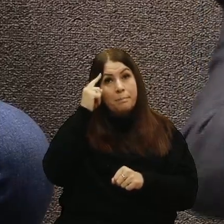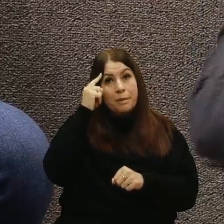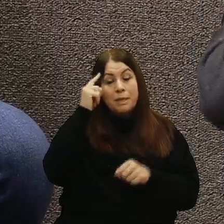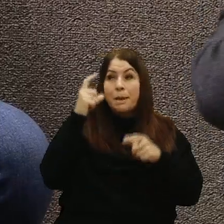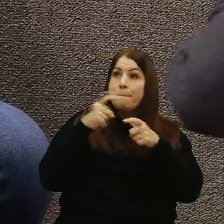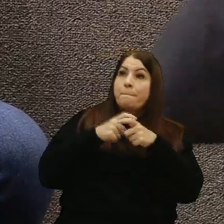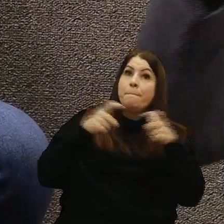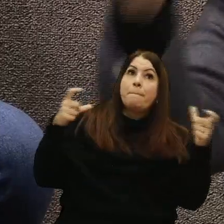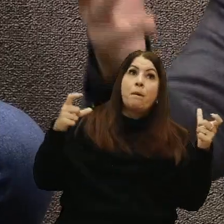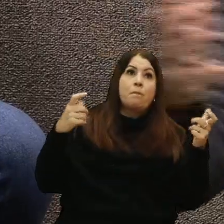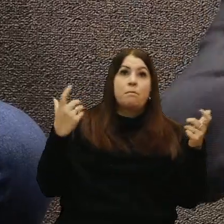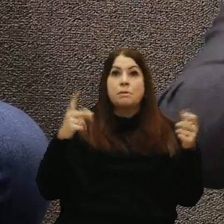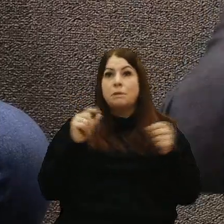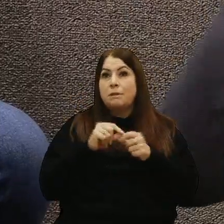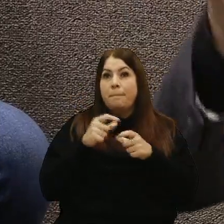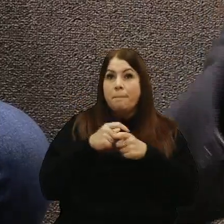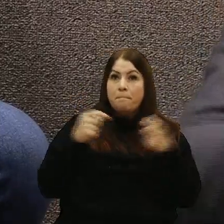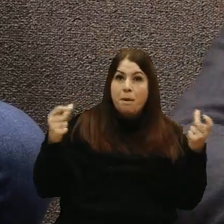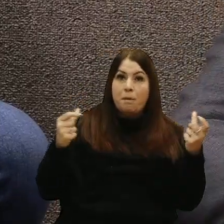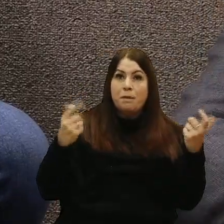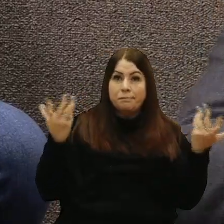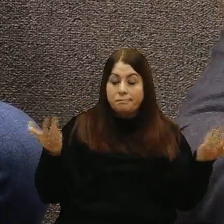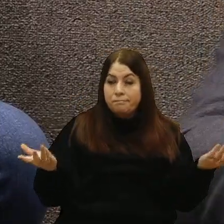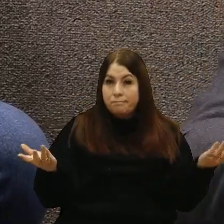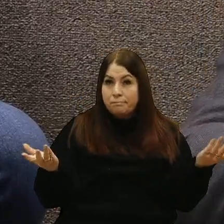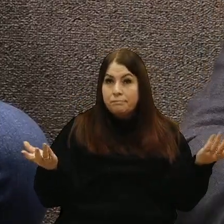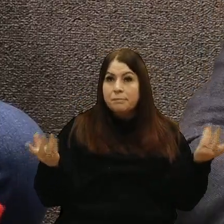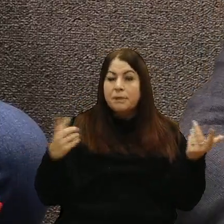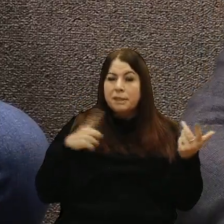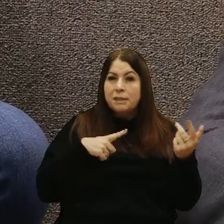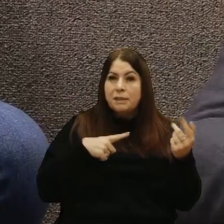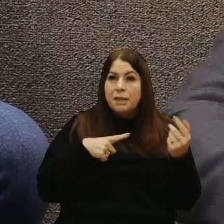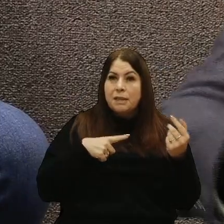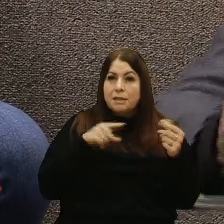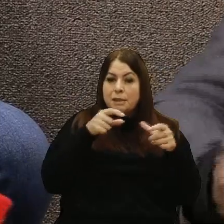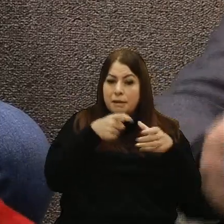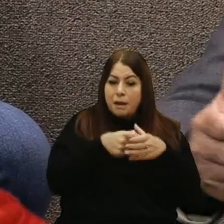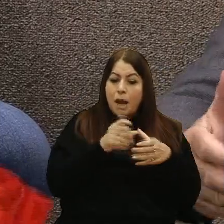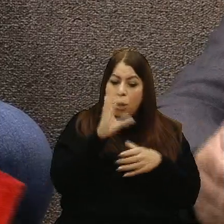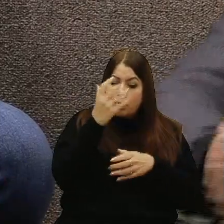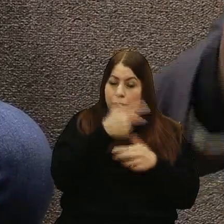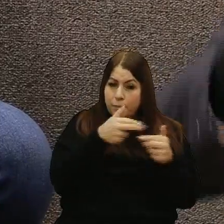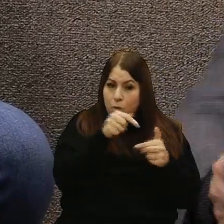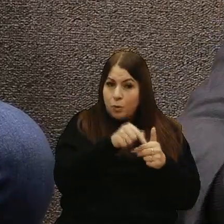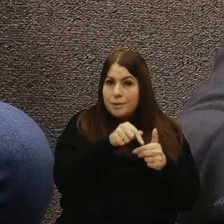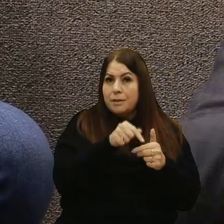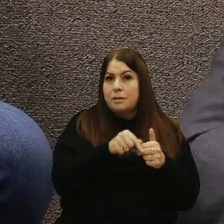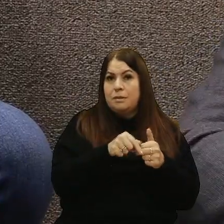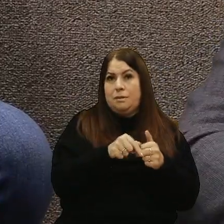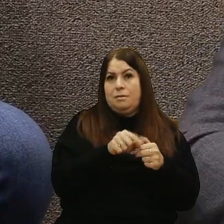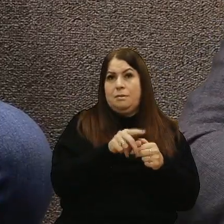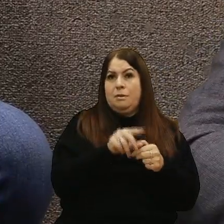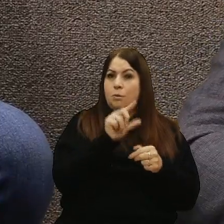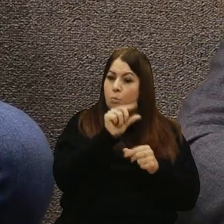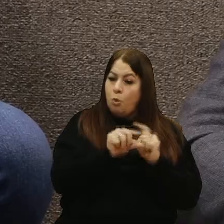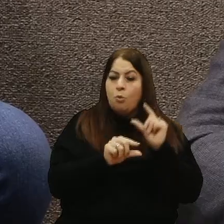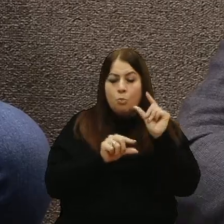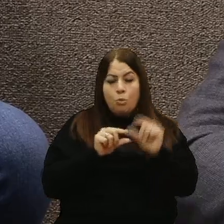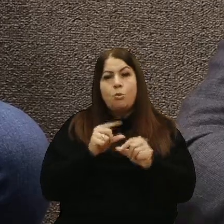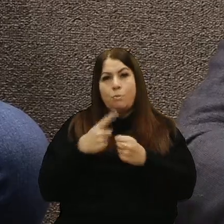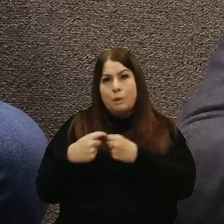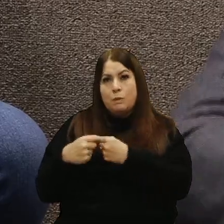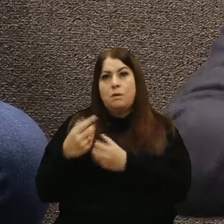macro. Não, porque tem que ser macro, tem que ser macro. Tem que ser o miúdo. Tem que resolver uma situação por vez dessa